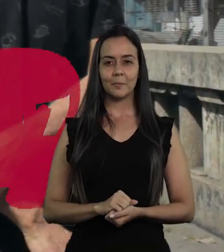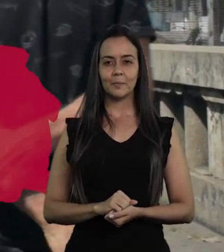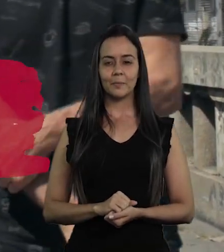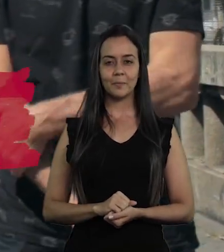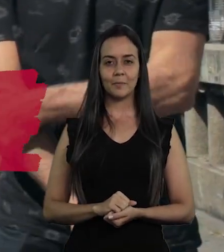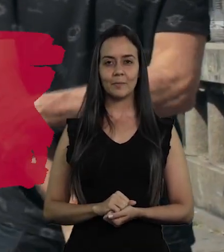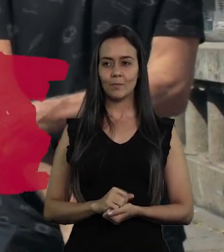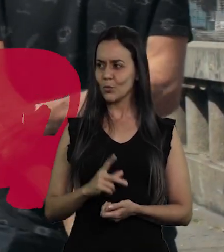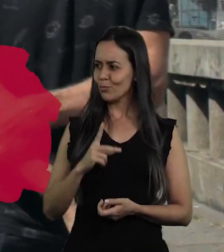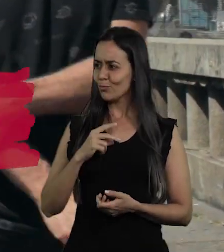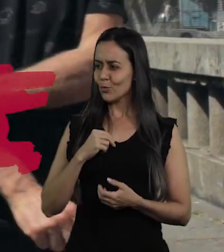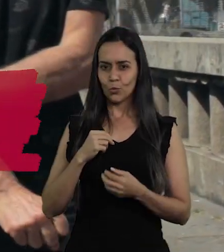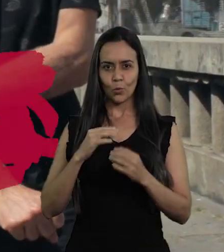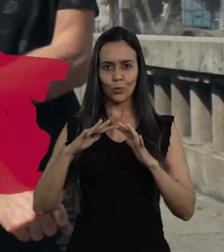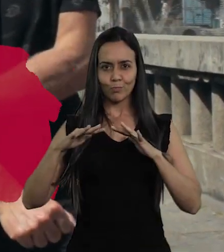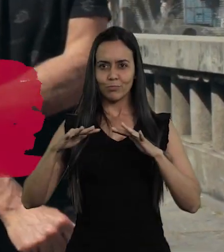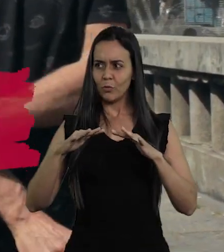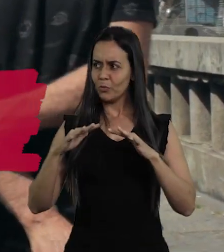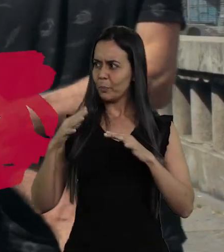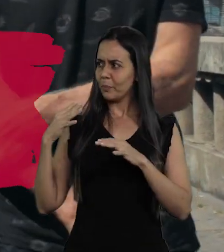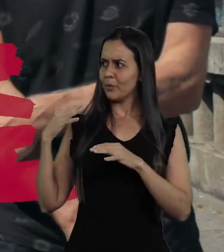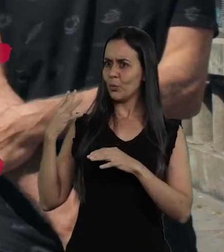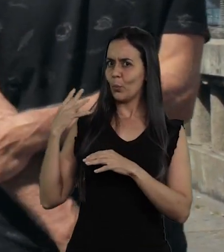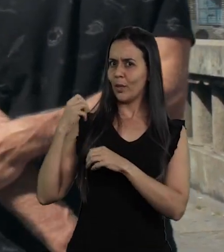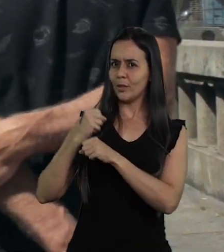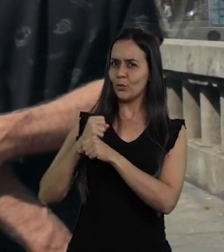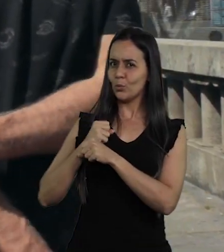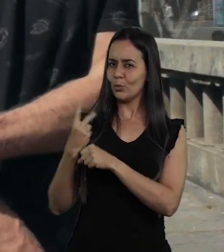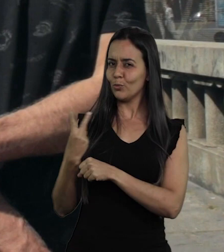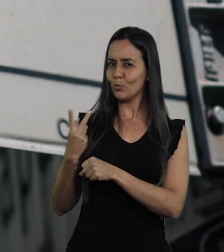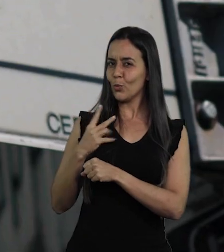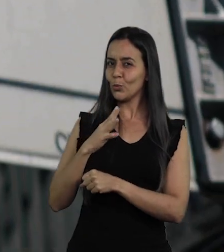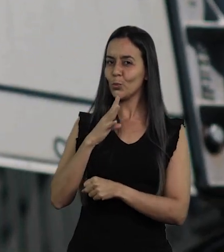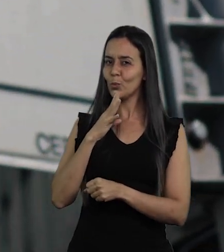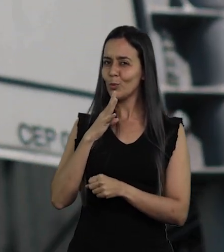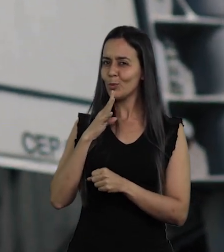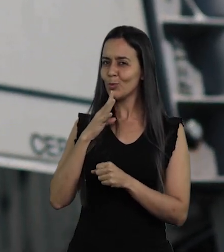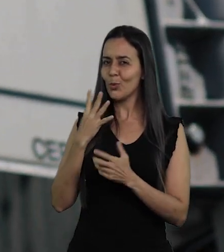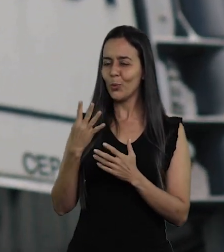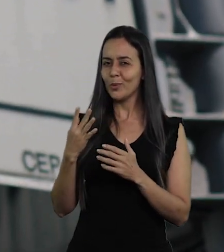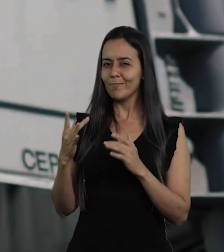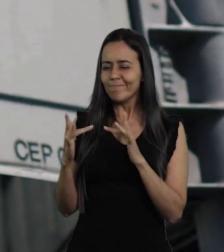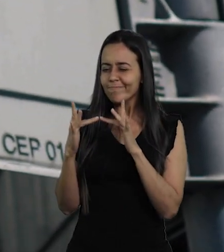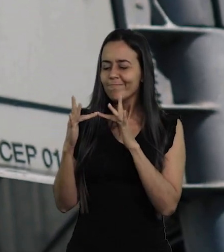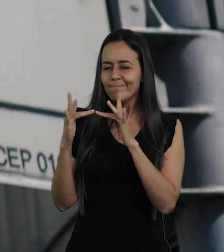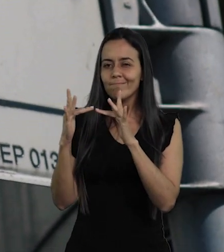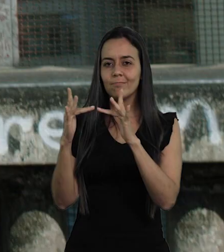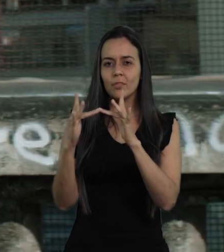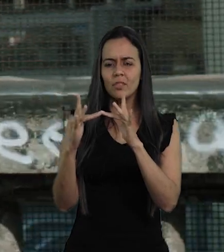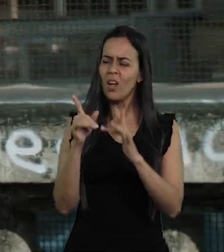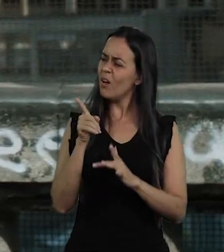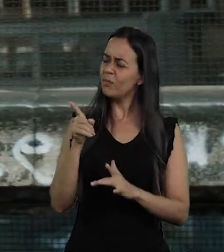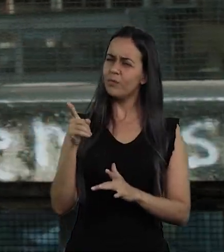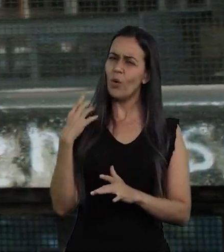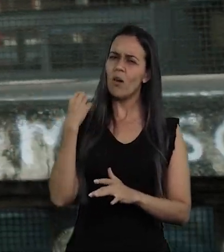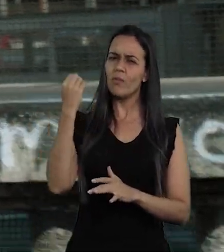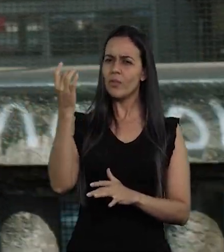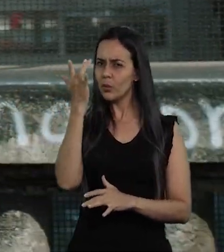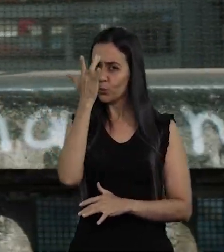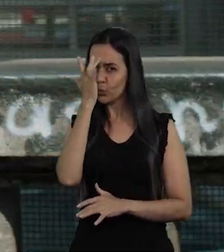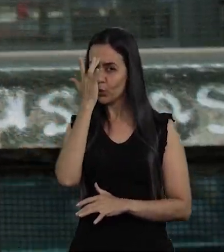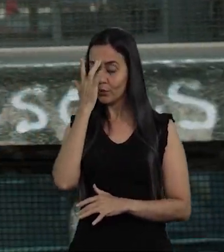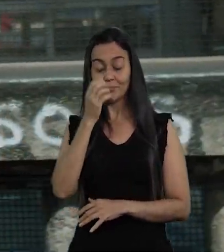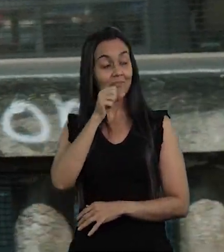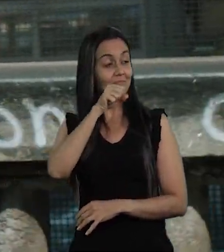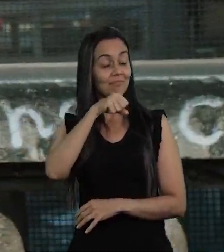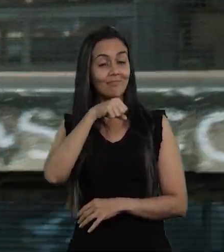desse agito, né? Desses últimos 4 anos que a gente se conhece. Sim. Né? E você estava na Índia, era Estava isso? na Índia, Gal.